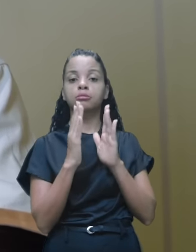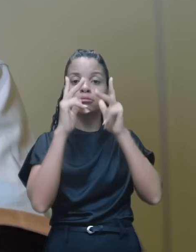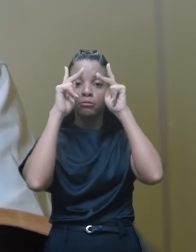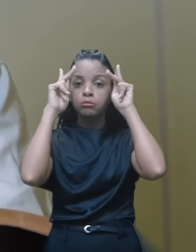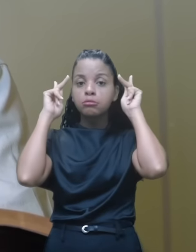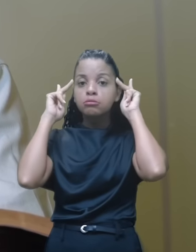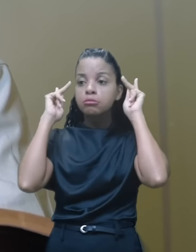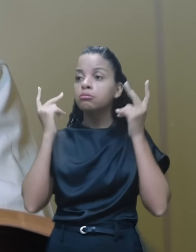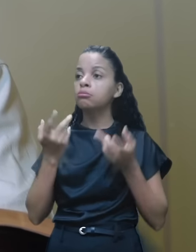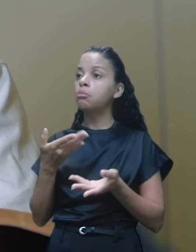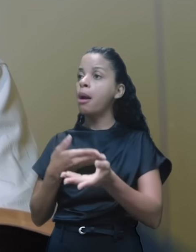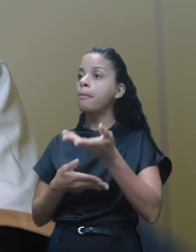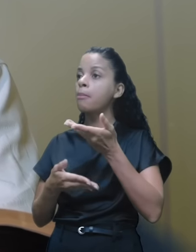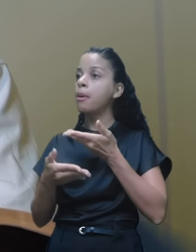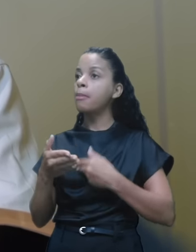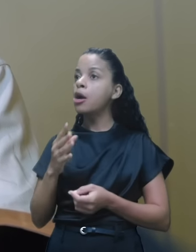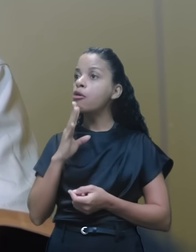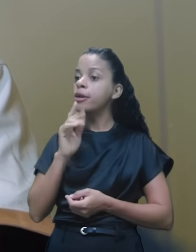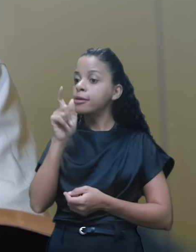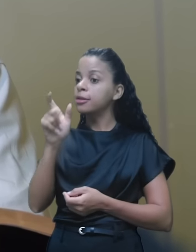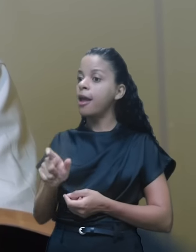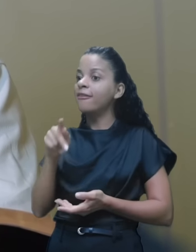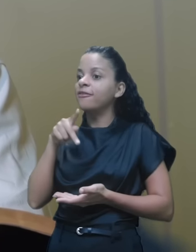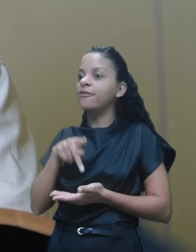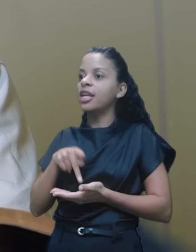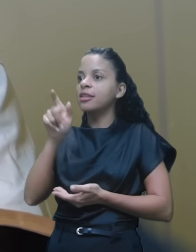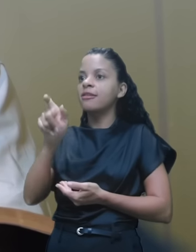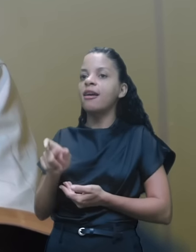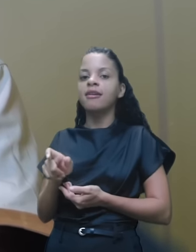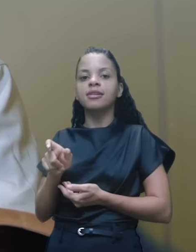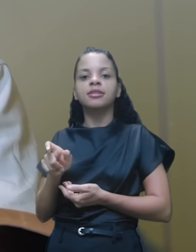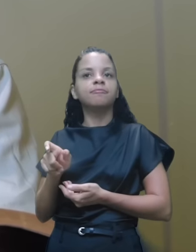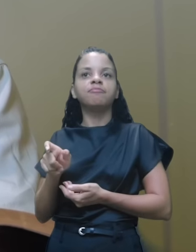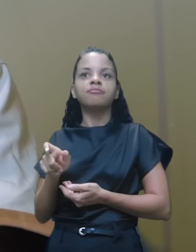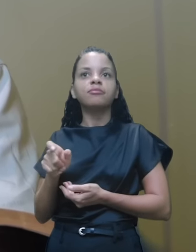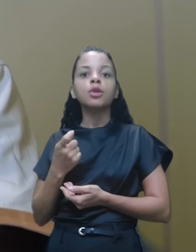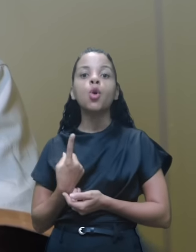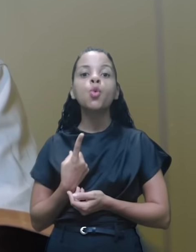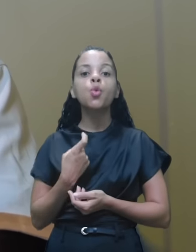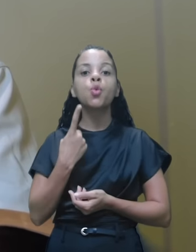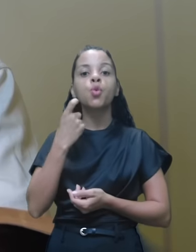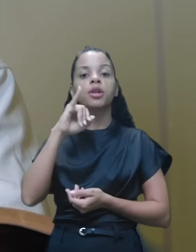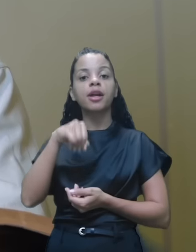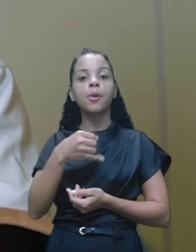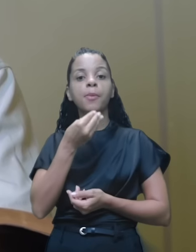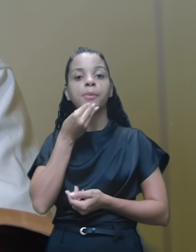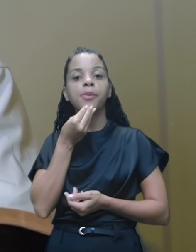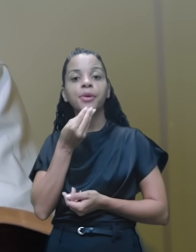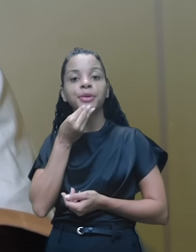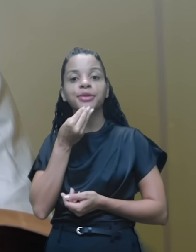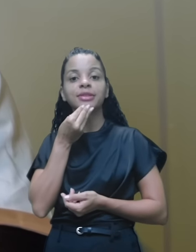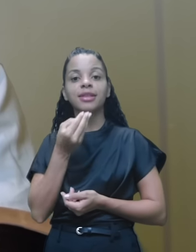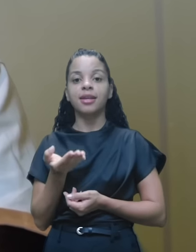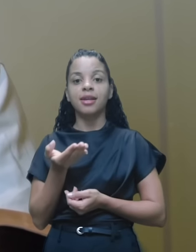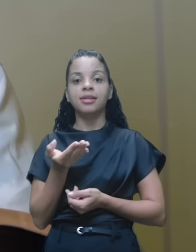com a verdade. Ele teve a oportunidade, como eu disse assim, única. O chamado bom ladrão na cruz